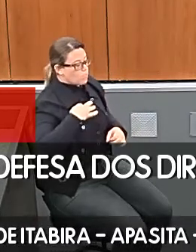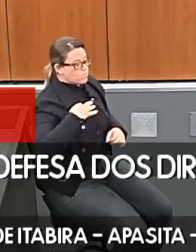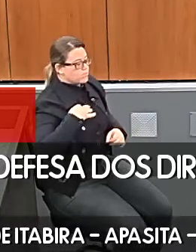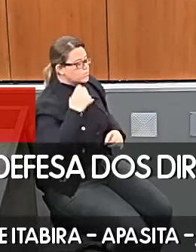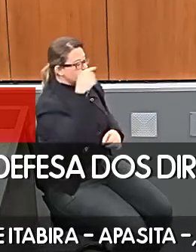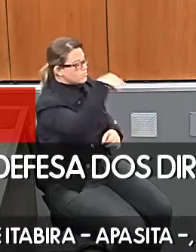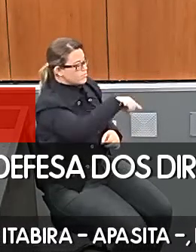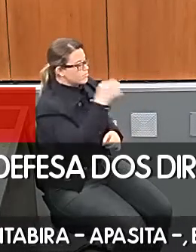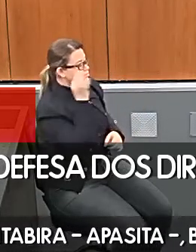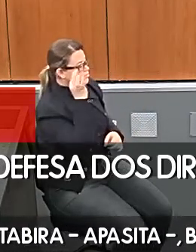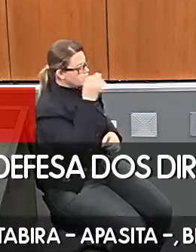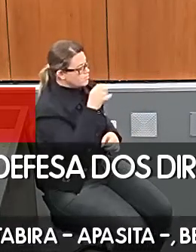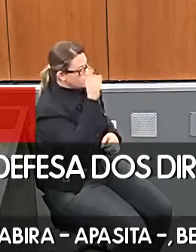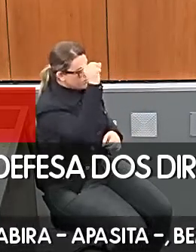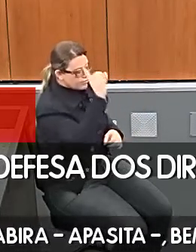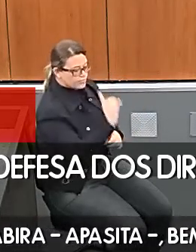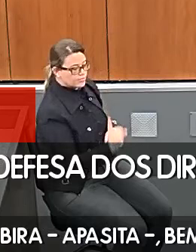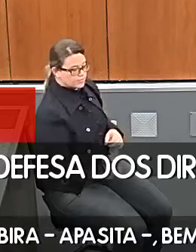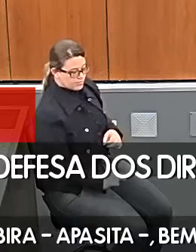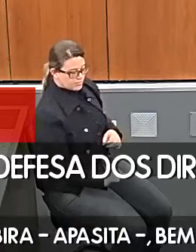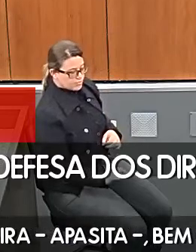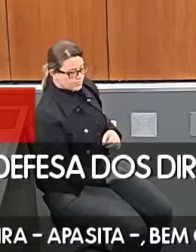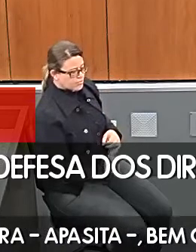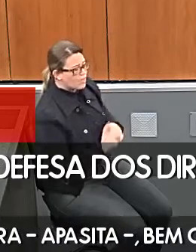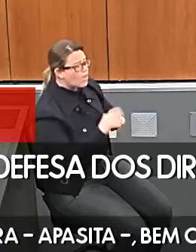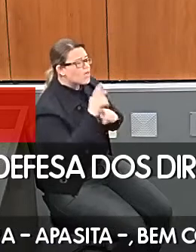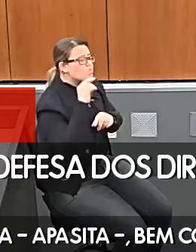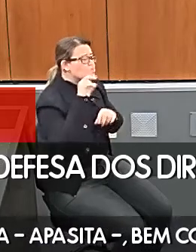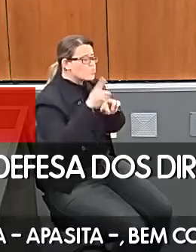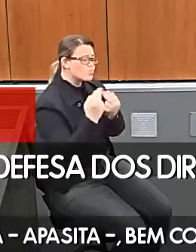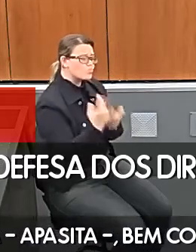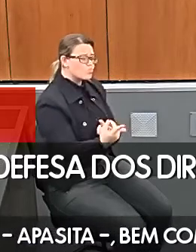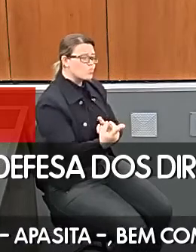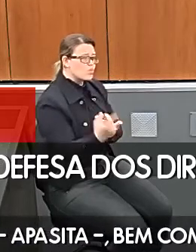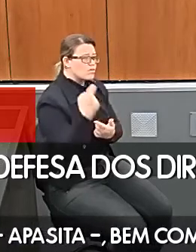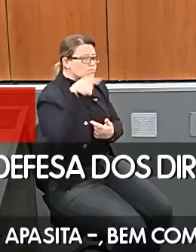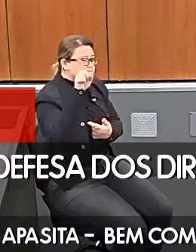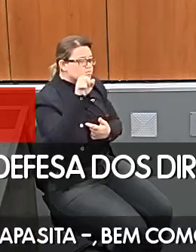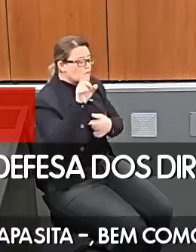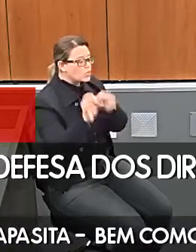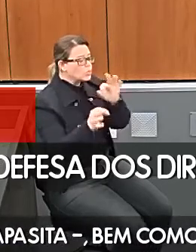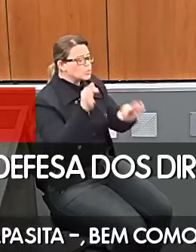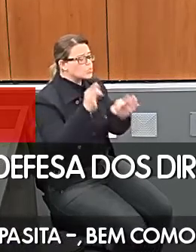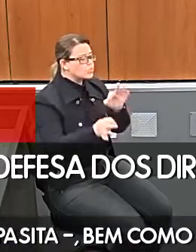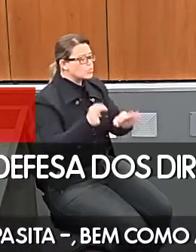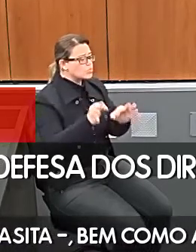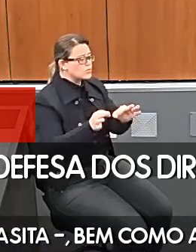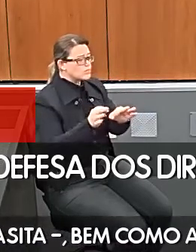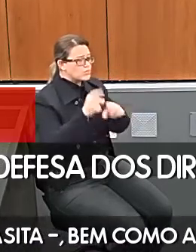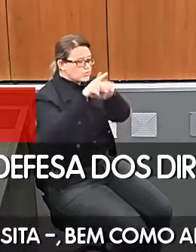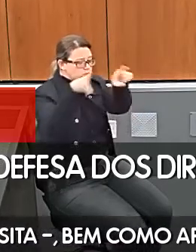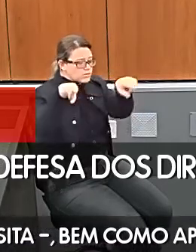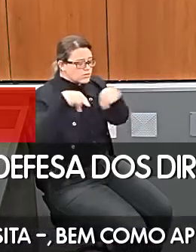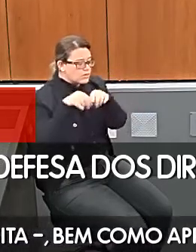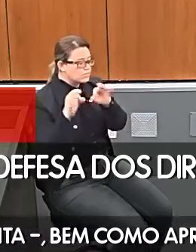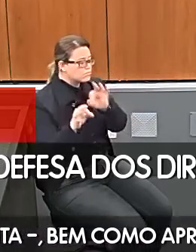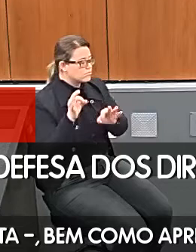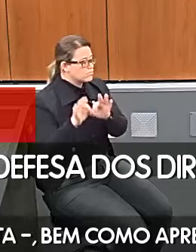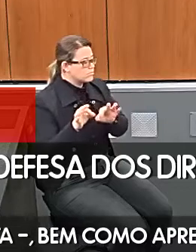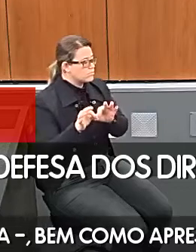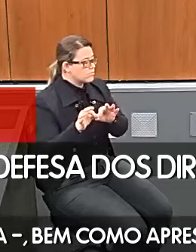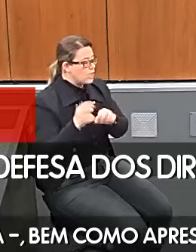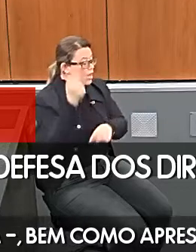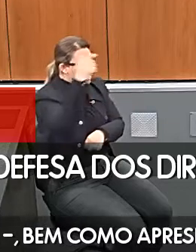Exclusivamente. É o mesmo que vocês teriam um fórum, lá onde tem um juiz, para atender vocês aqui. Então, a Assembleia vai se tornar